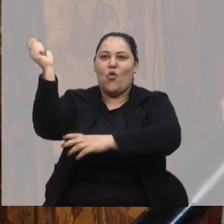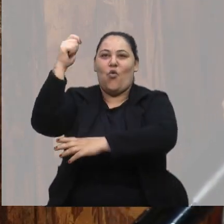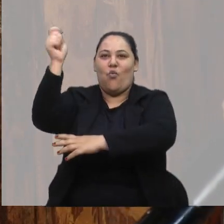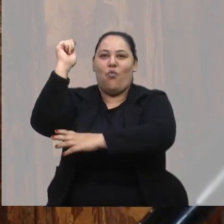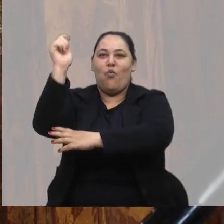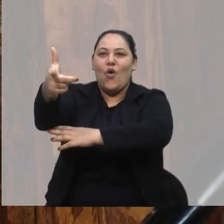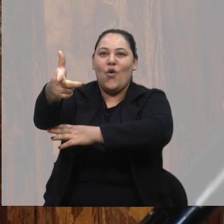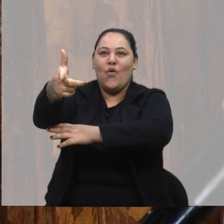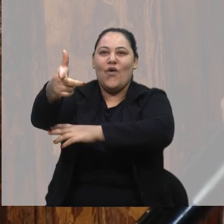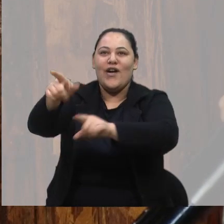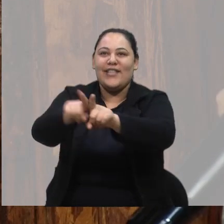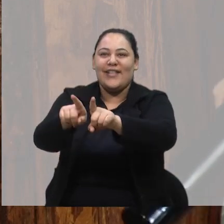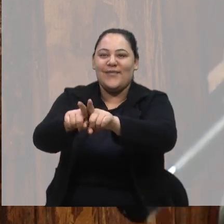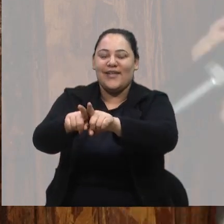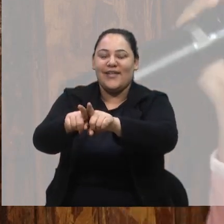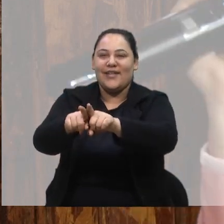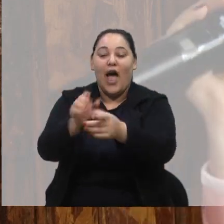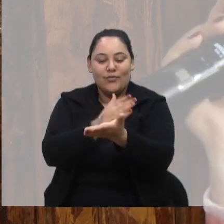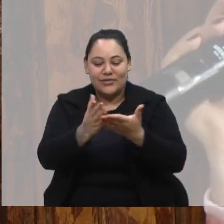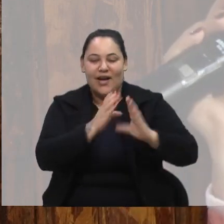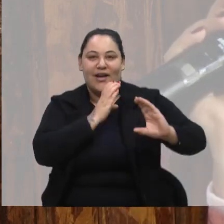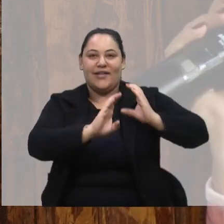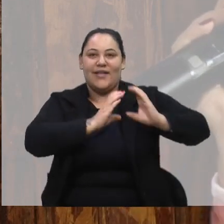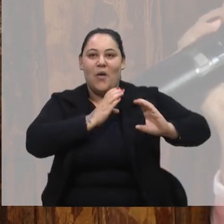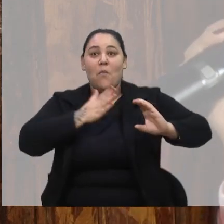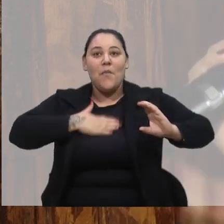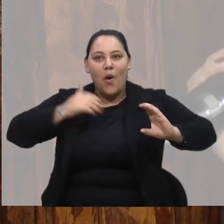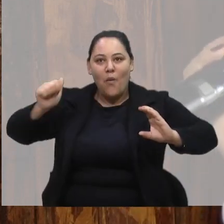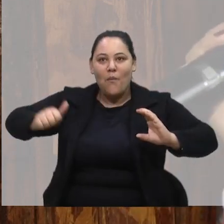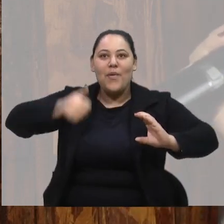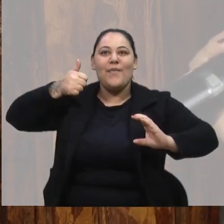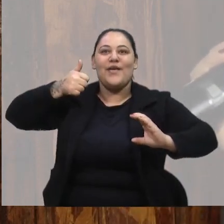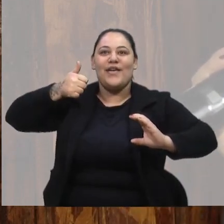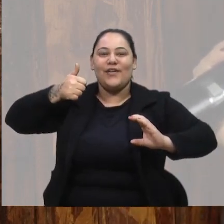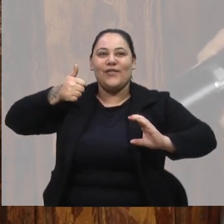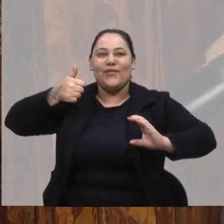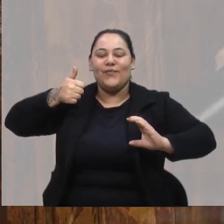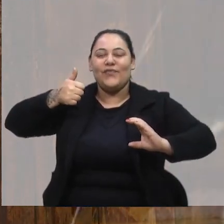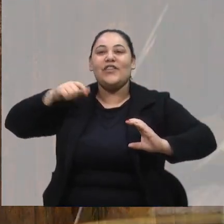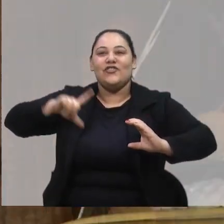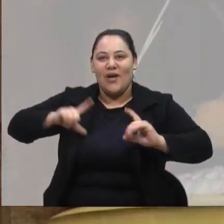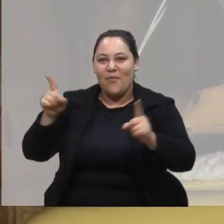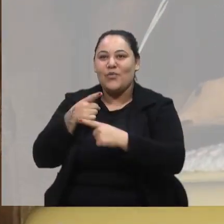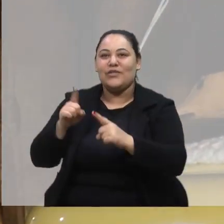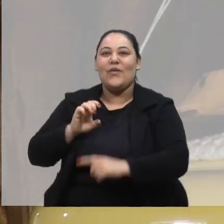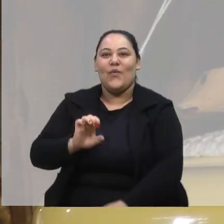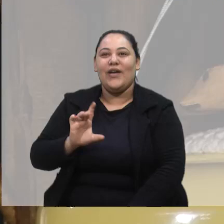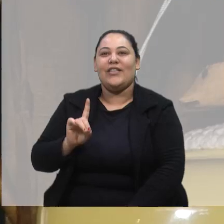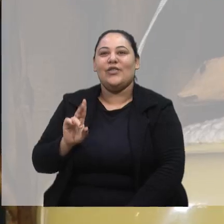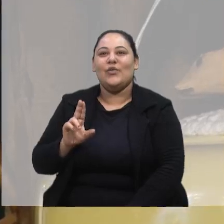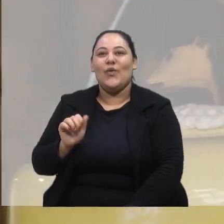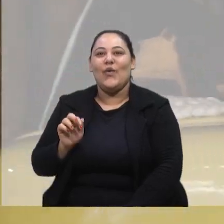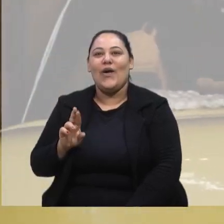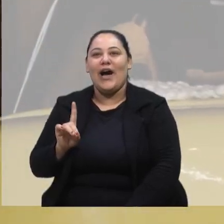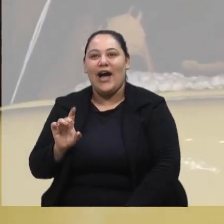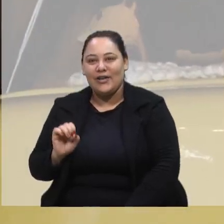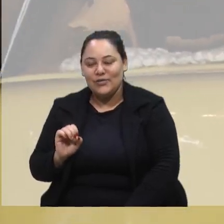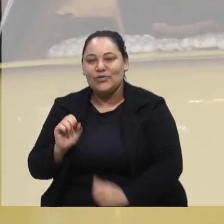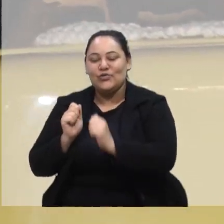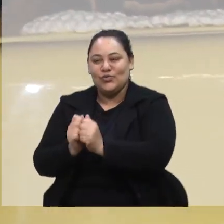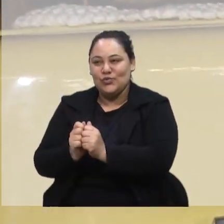Comecei a cantar em rodeio com 12 anos, inclusive meu primeiro rodeio foi o Eduardo que tocou pra mim. Foi uma música pra minha